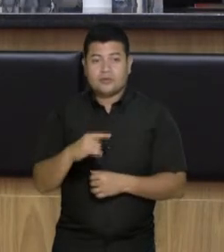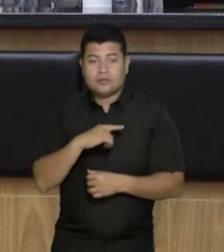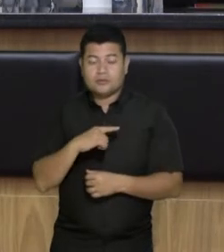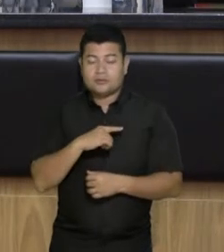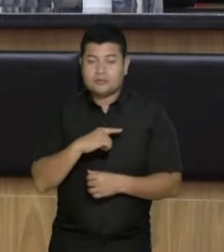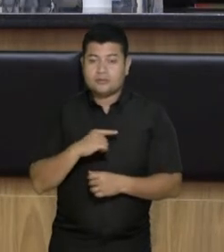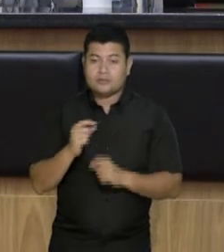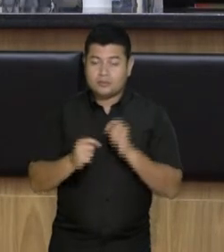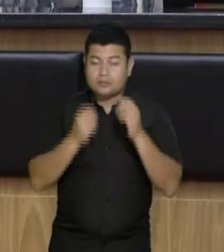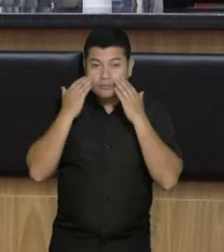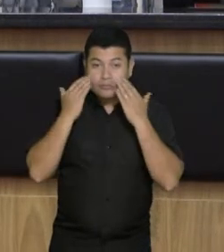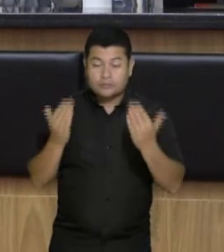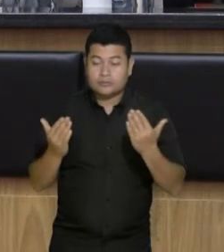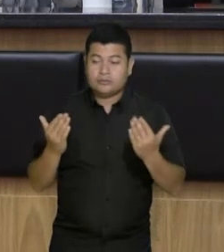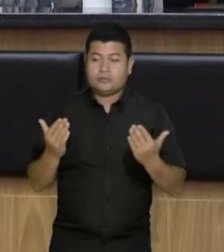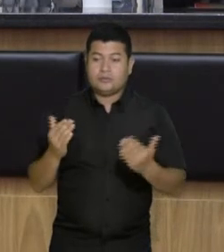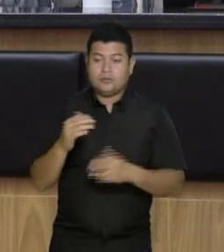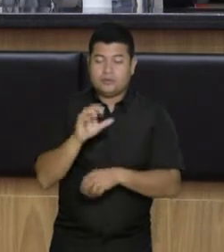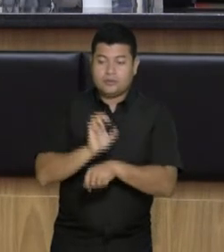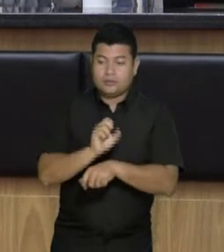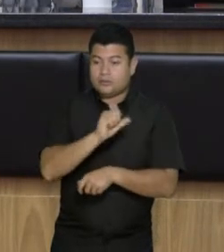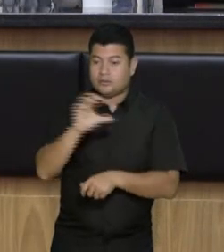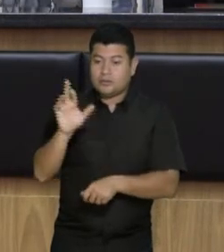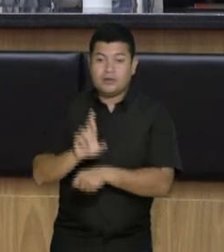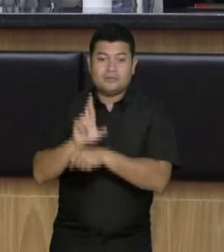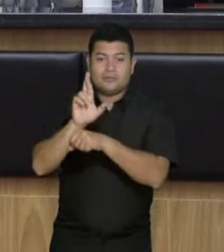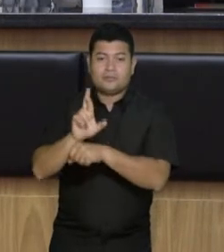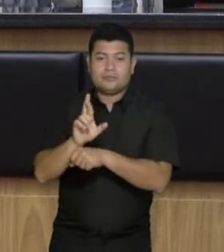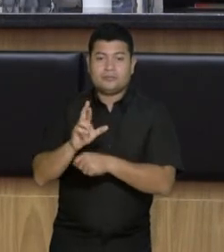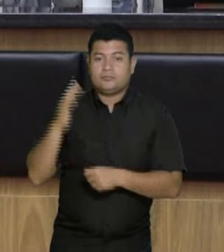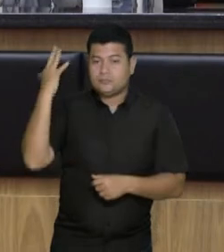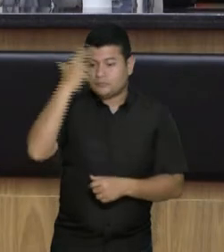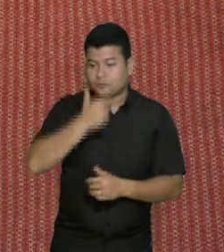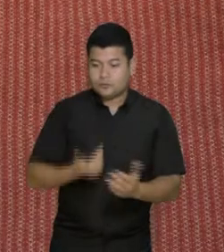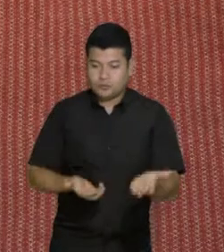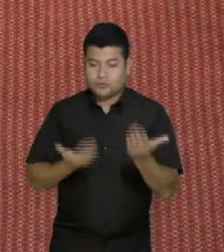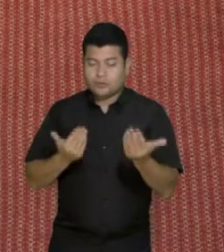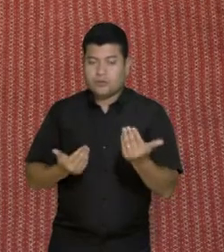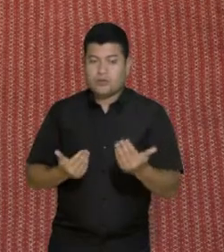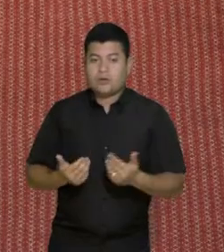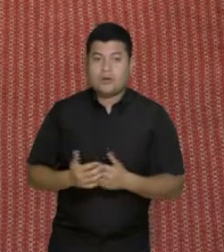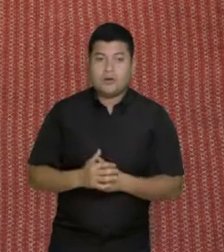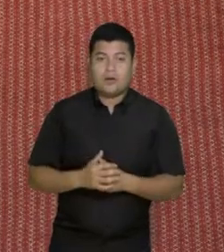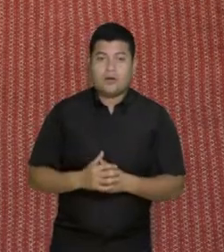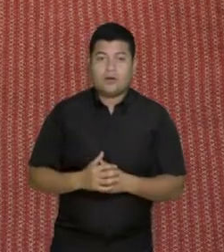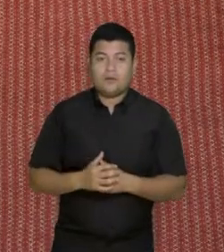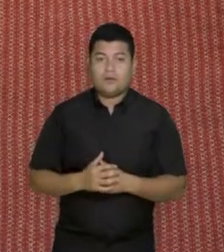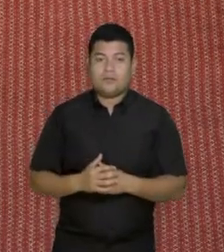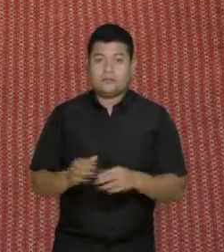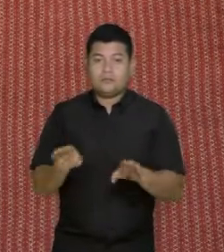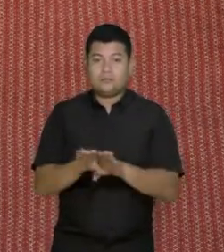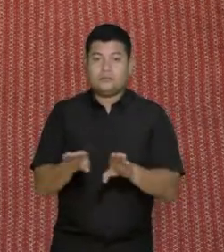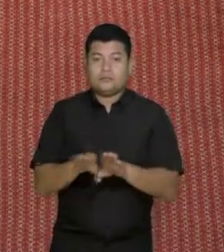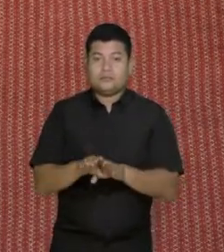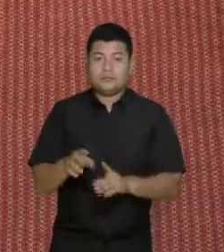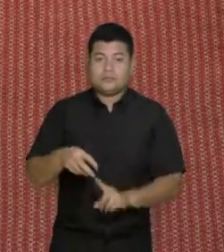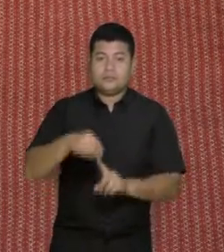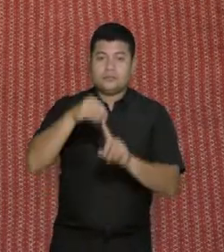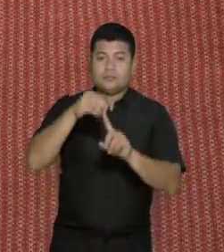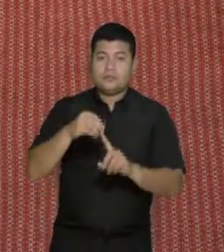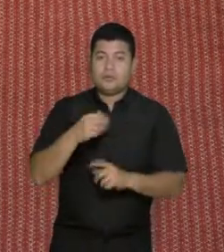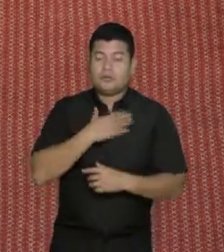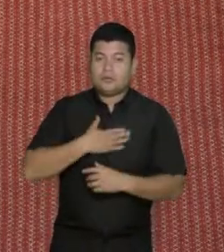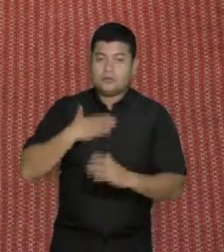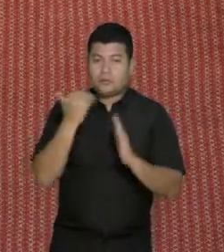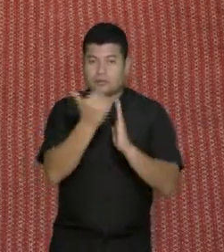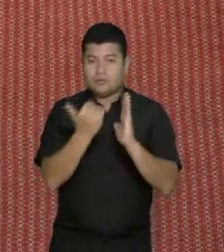Santa Catarina, beleza e um futuro promissor e joviabilidade. Gente, também vale destacar ali que eu gostei muito da programação